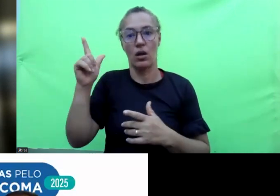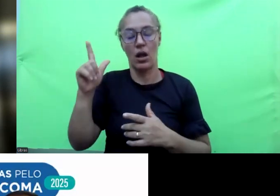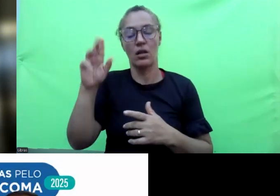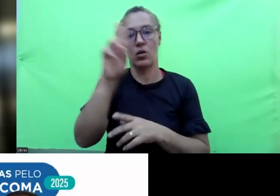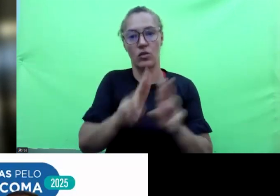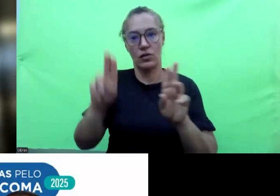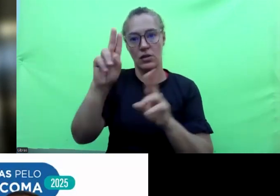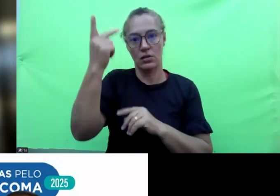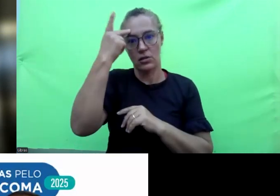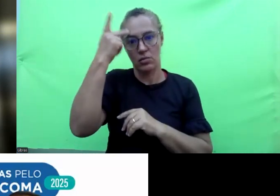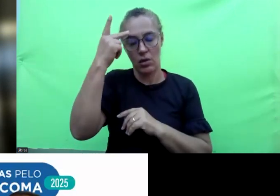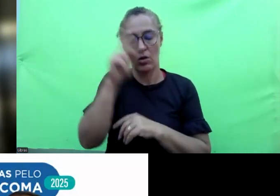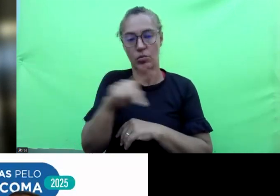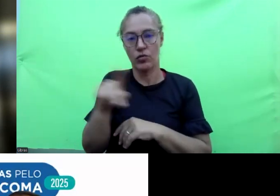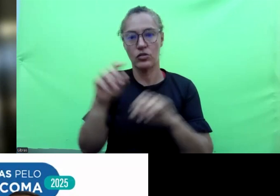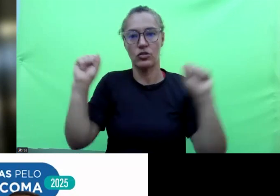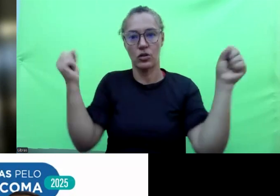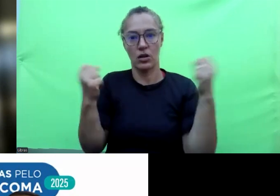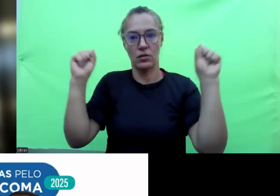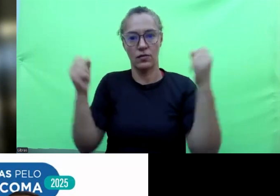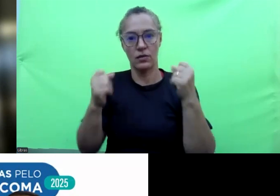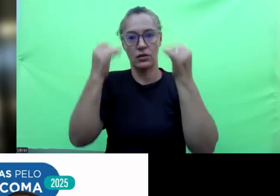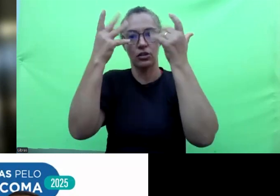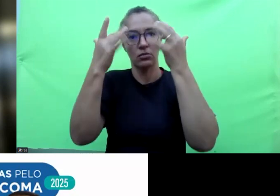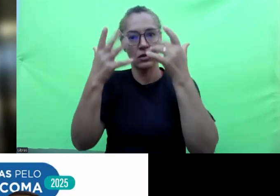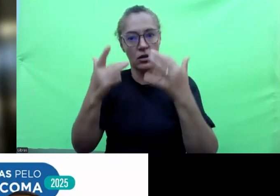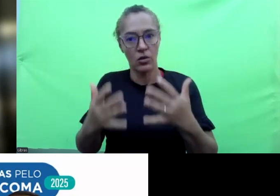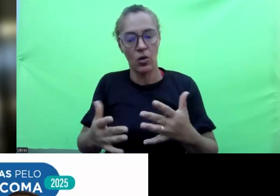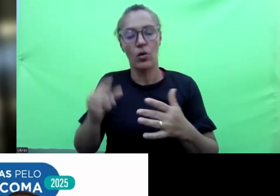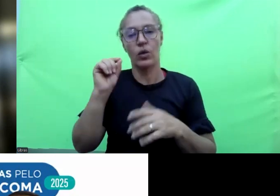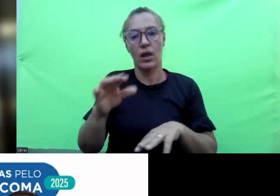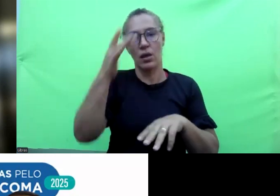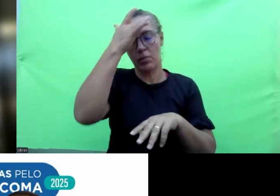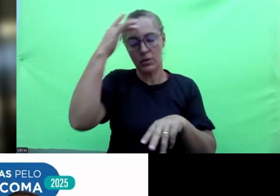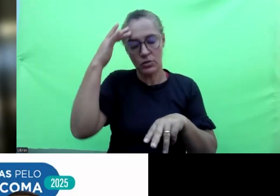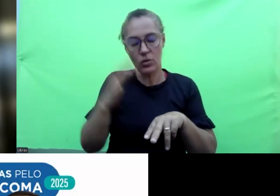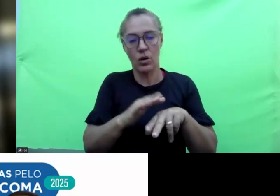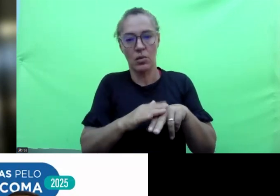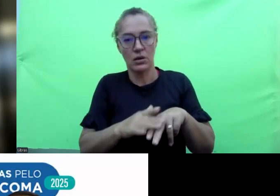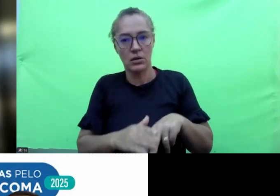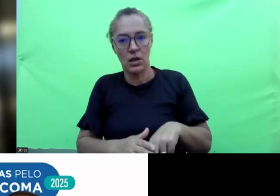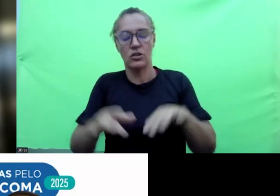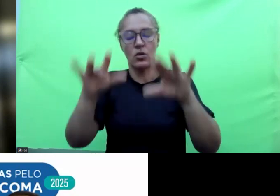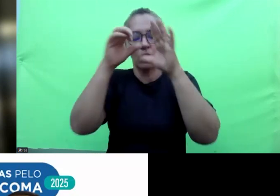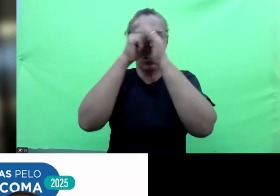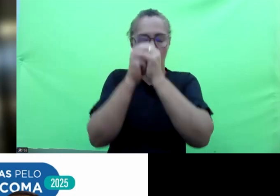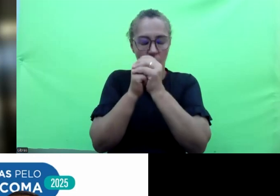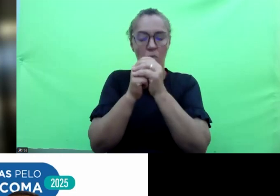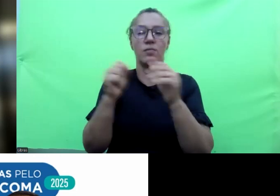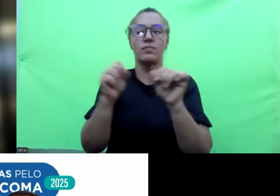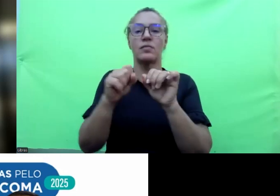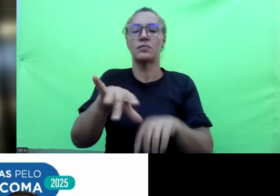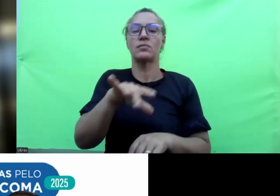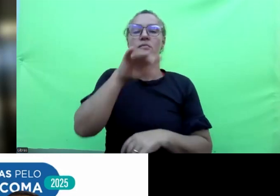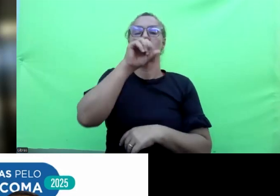né? Então, a gente sempre recomenda que o paciente com glaucoma faça o exercício respiratório correto.